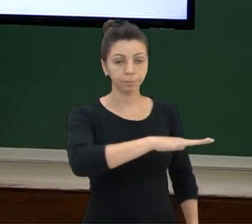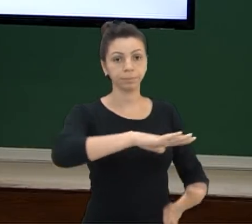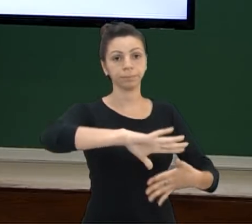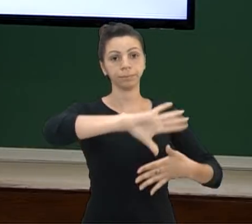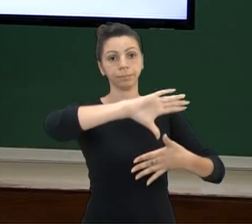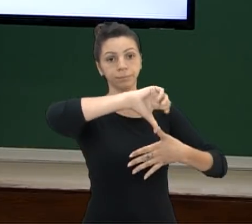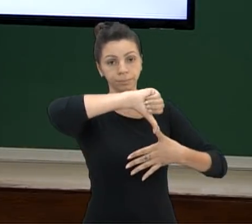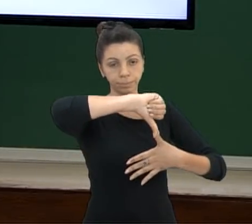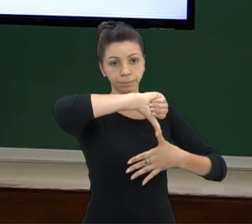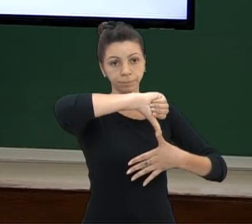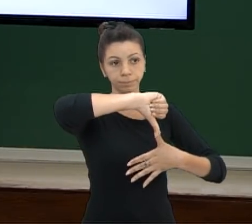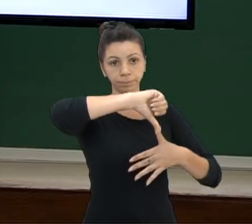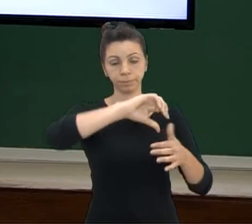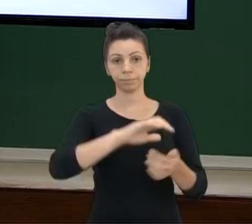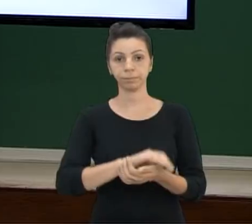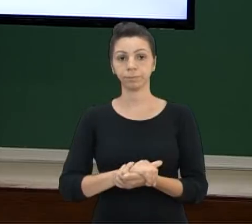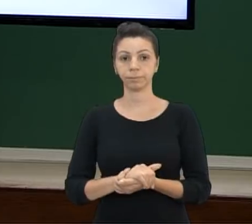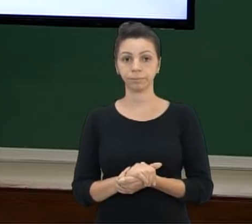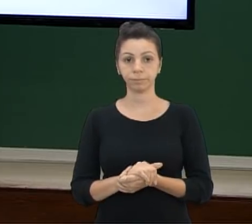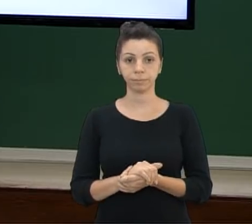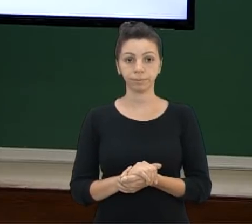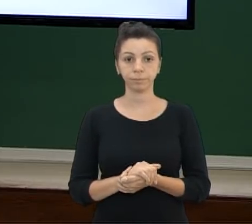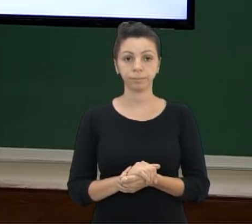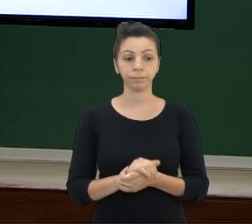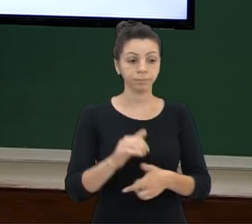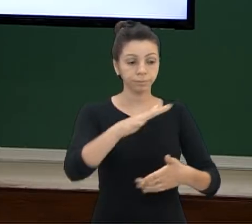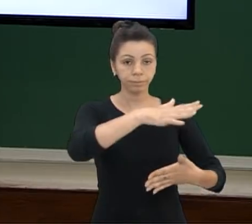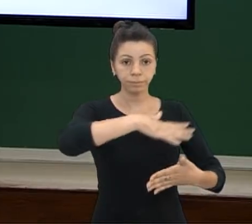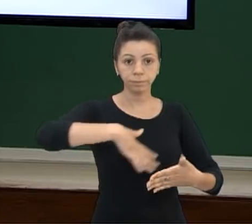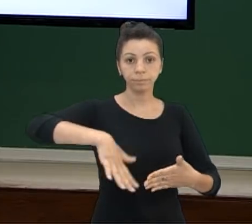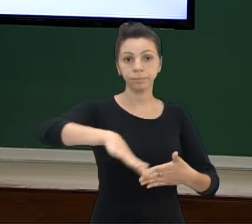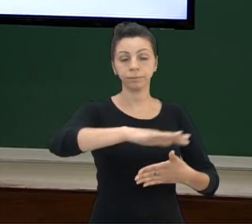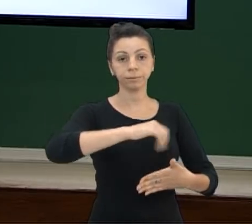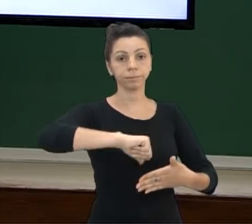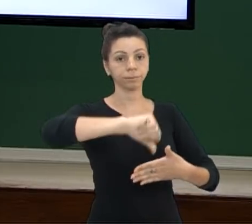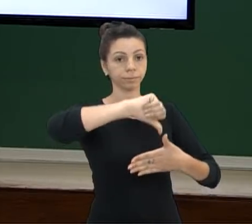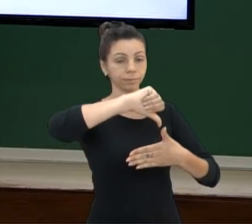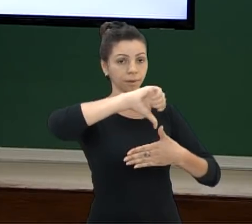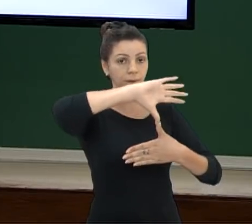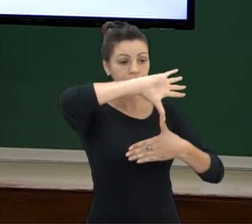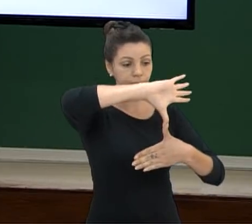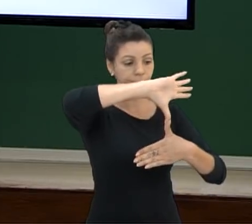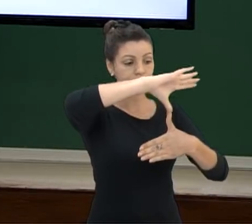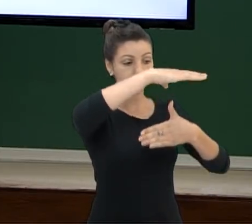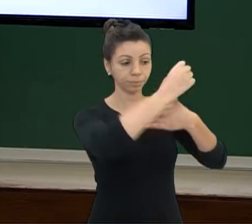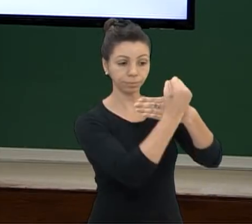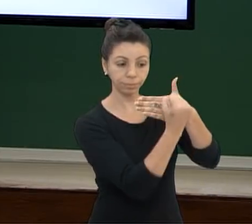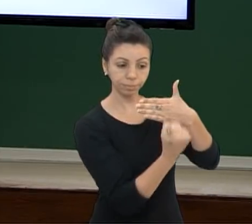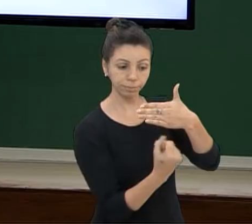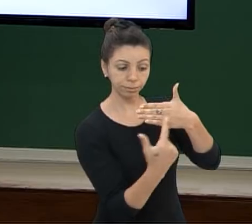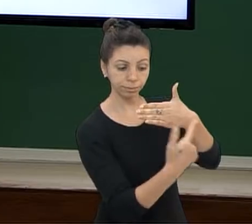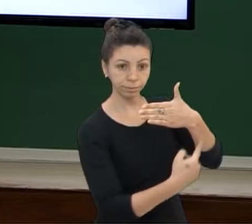sul-americano. Melhor dizendo, nós falamos da regionalização da porção sul do continente americano.